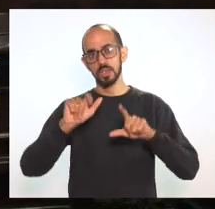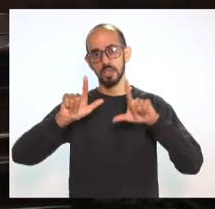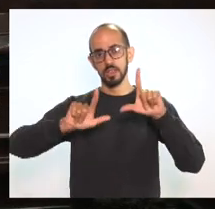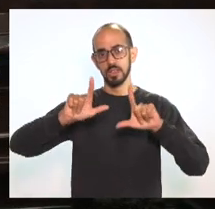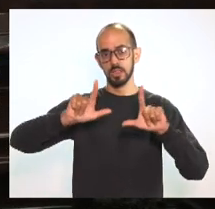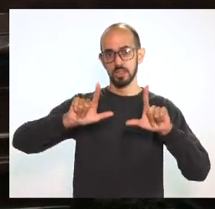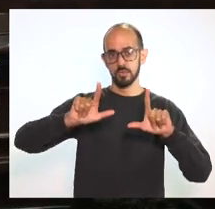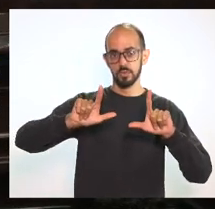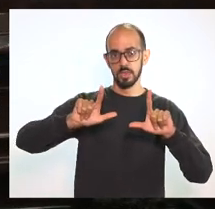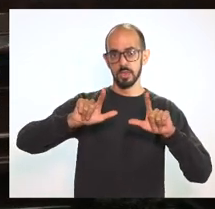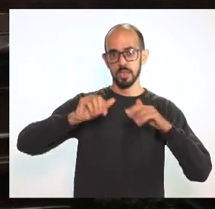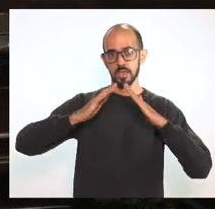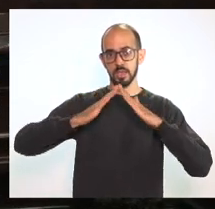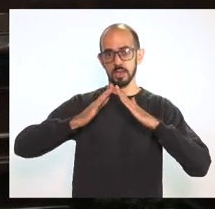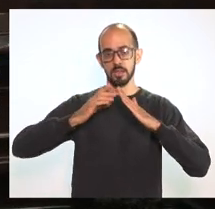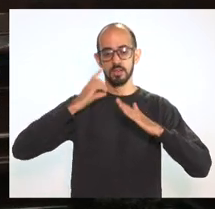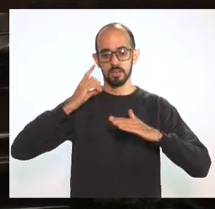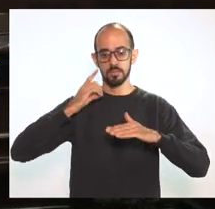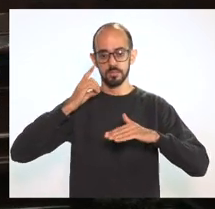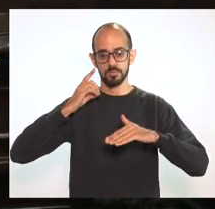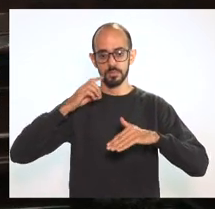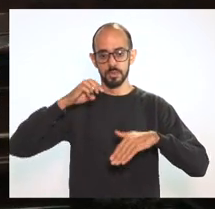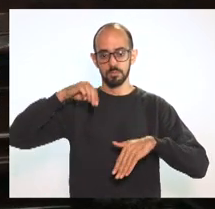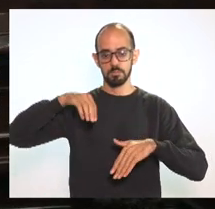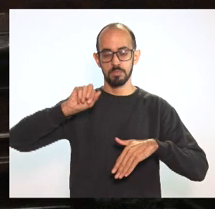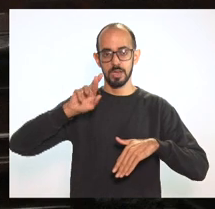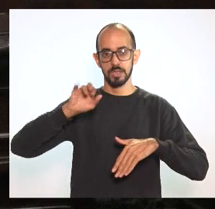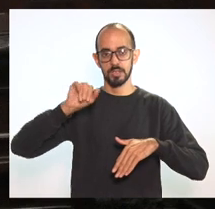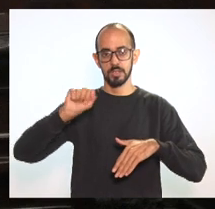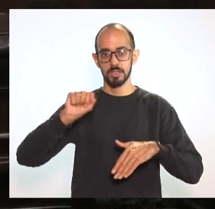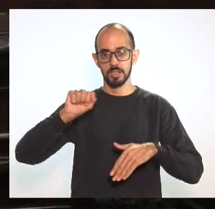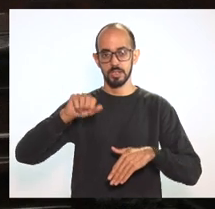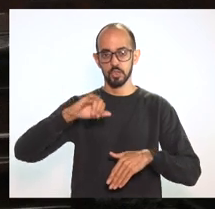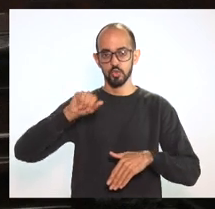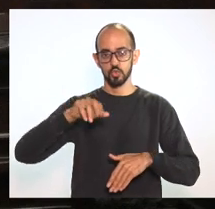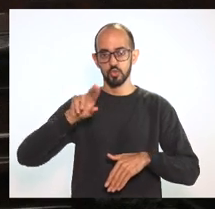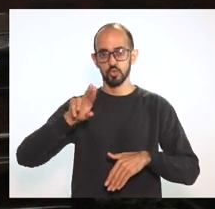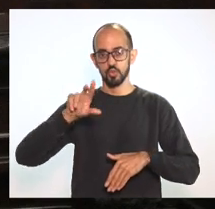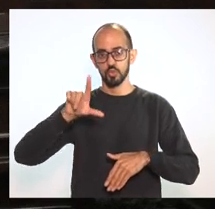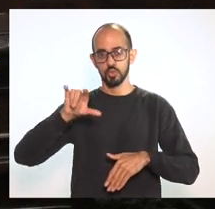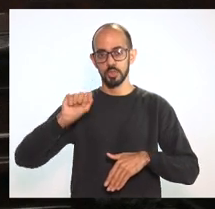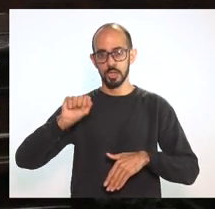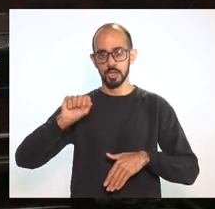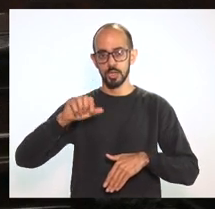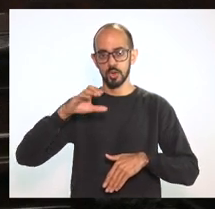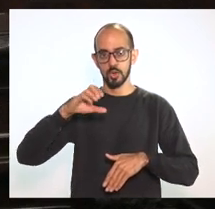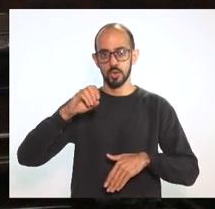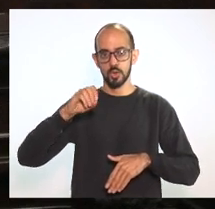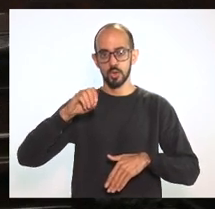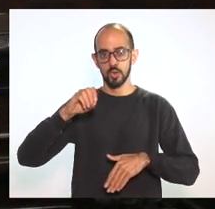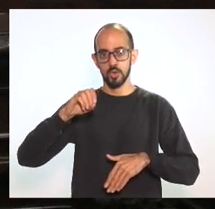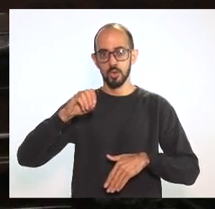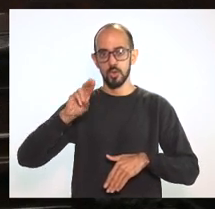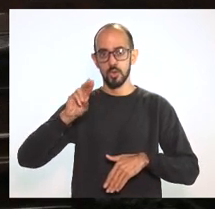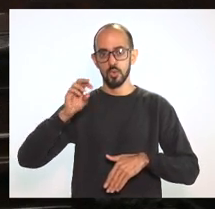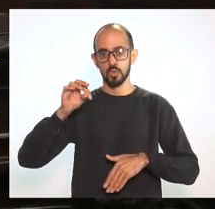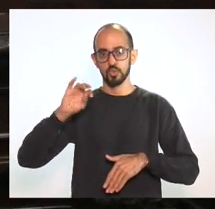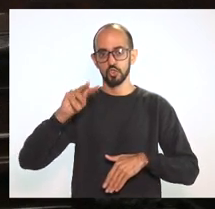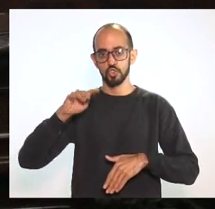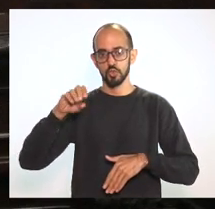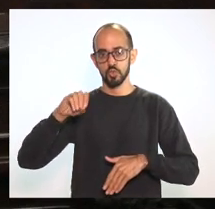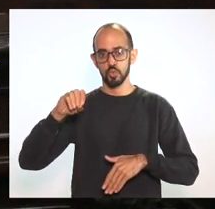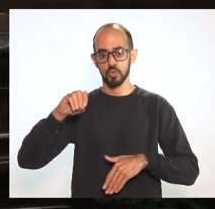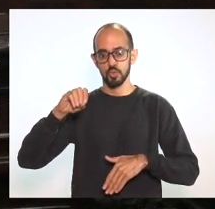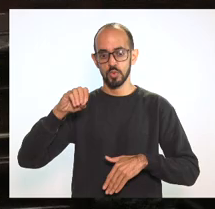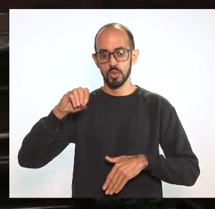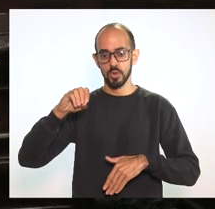Alerj. Maria Júlia Coutinho, vulgo Maju,